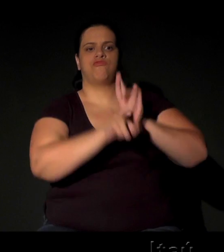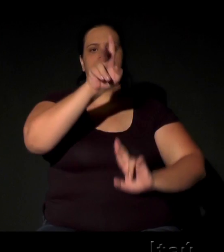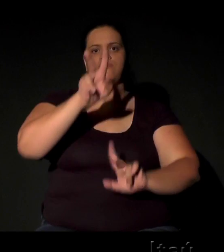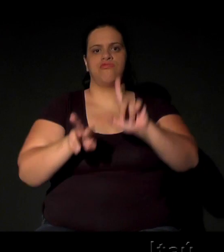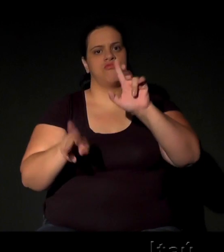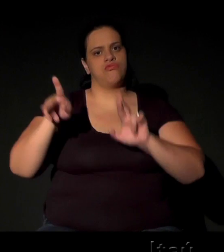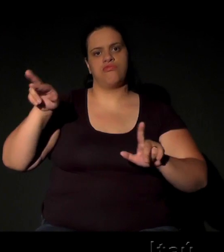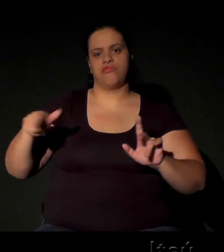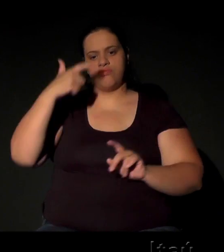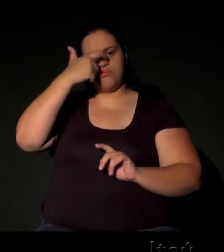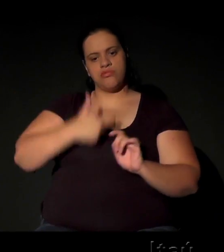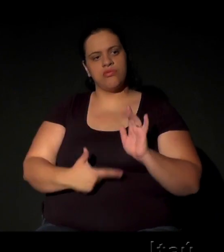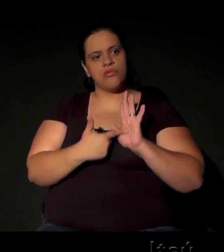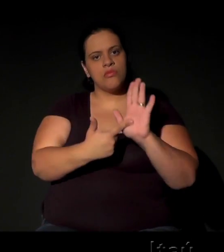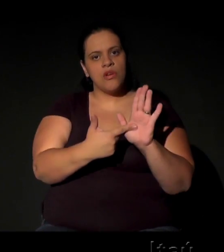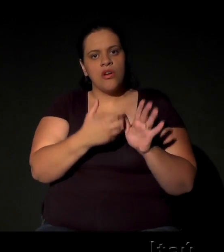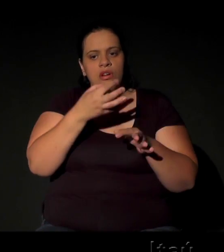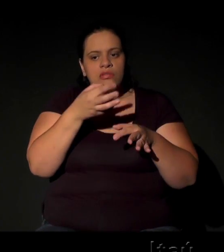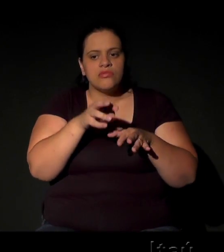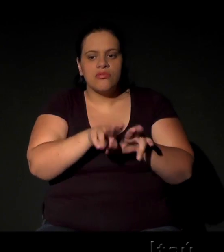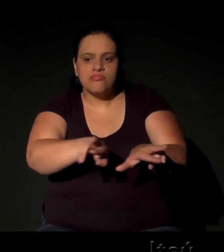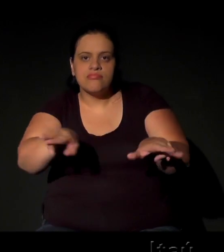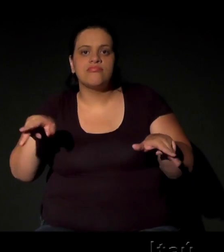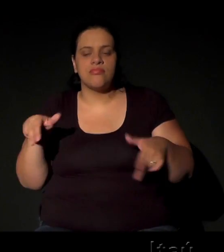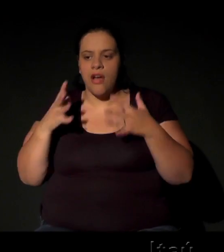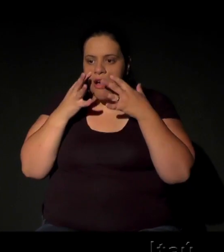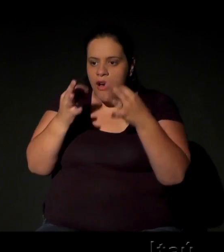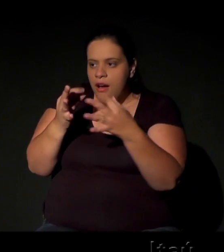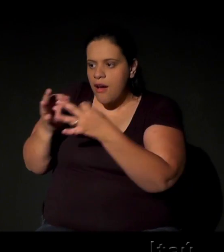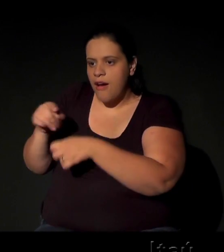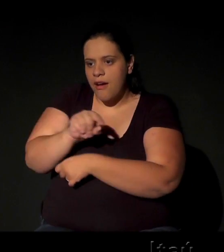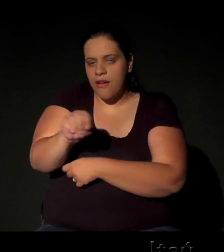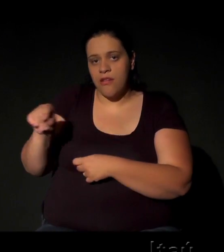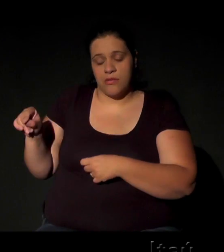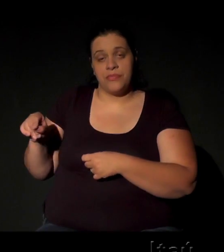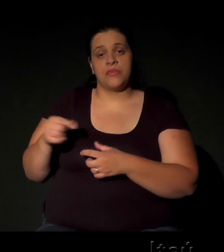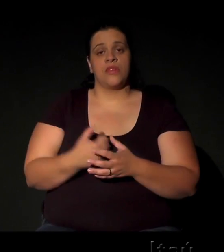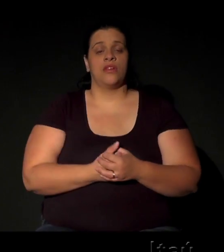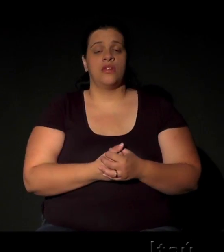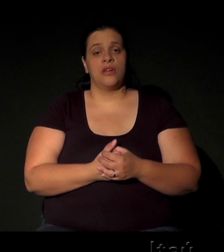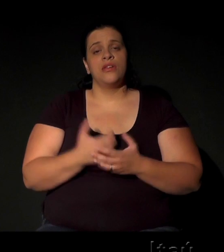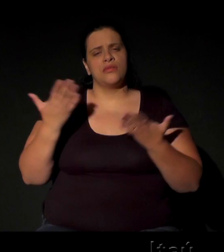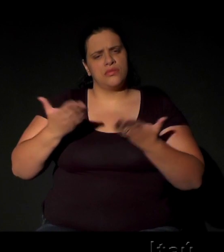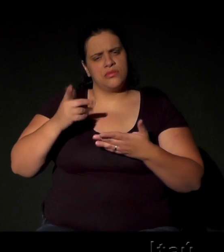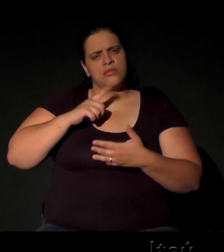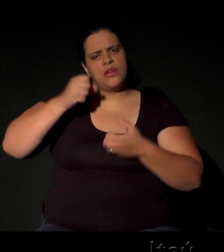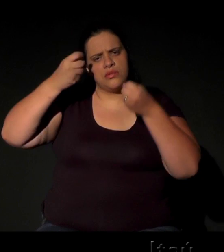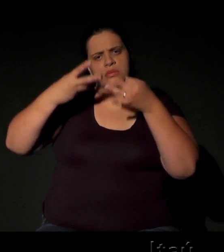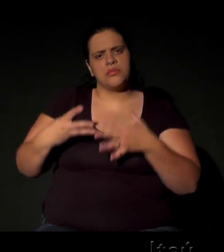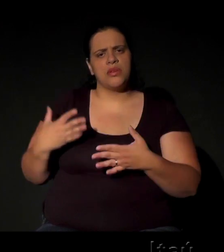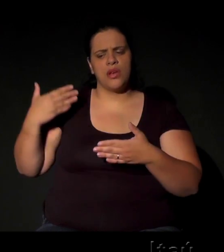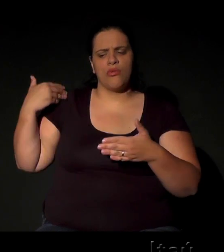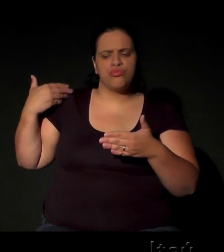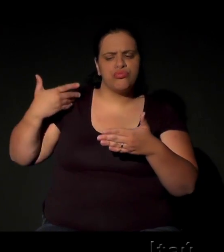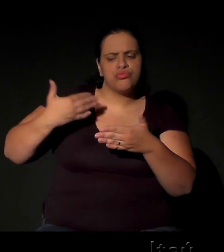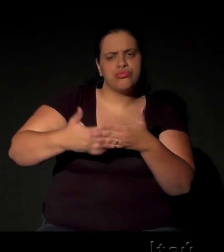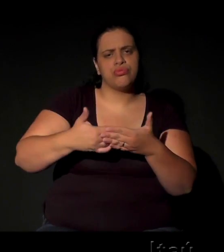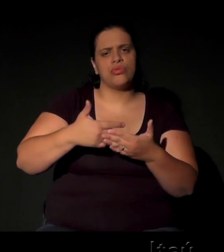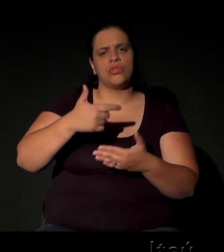e e fazer com que essas vozes sejam ouvidas então mesmo quando a gente fala da história da população